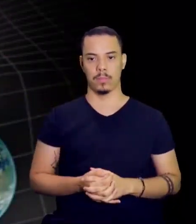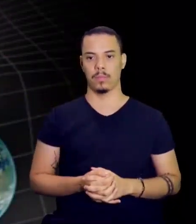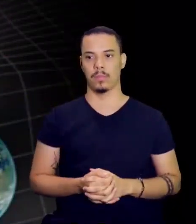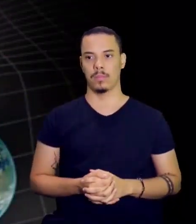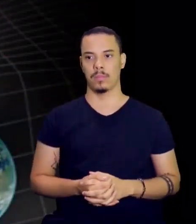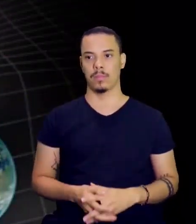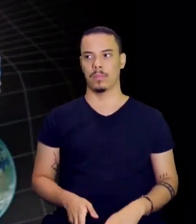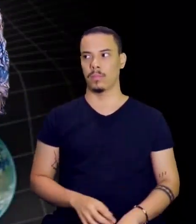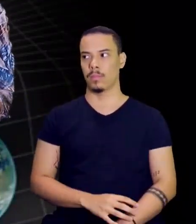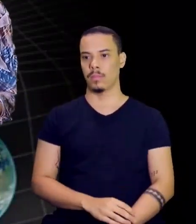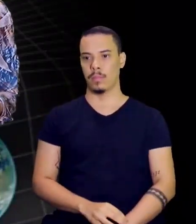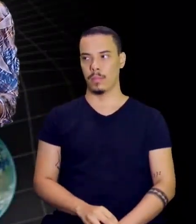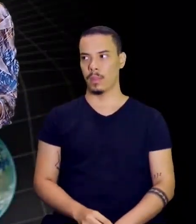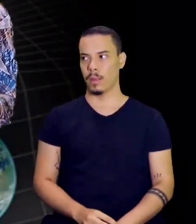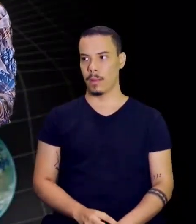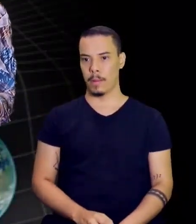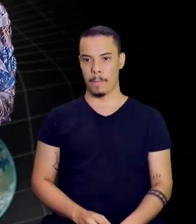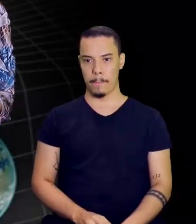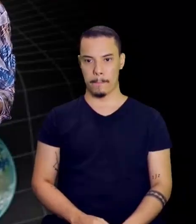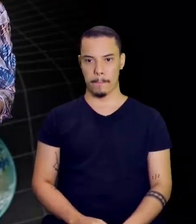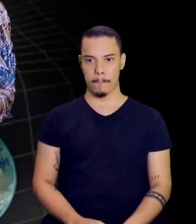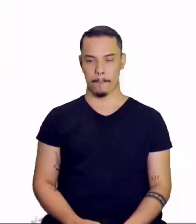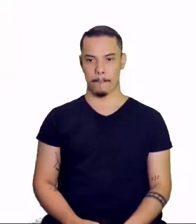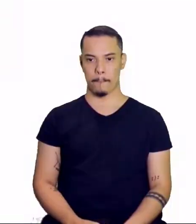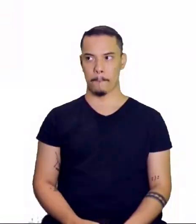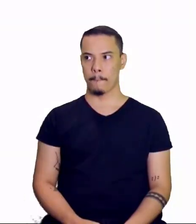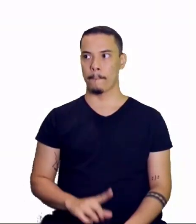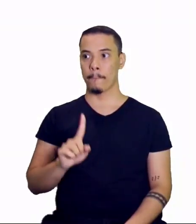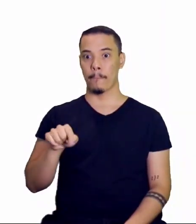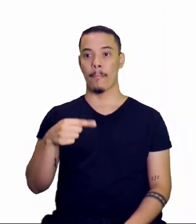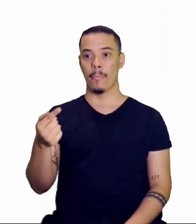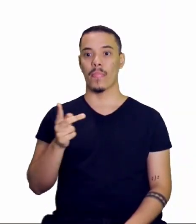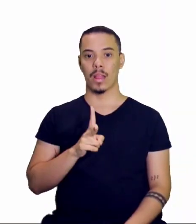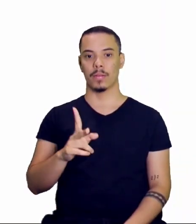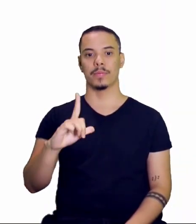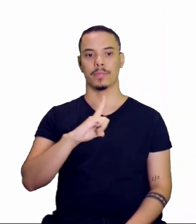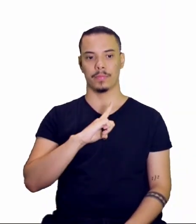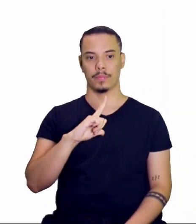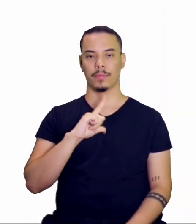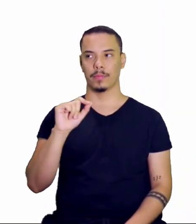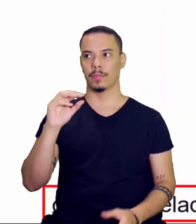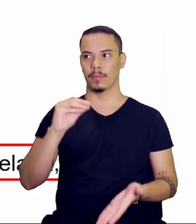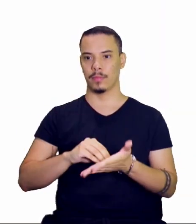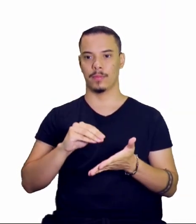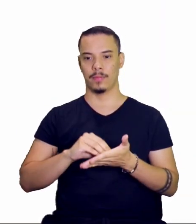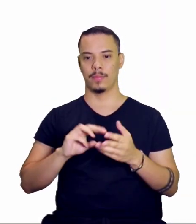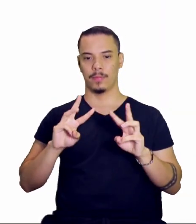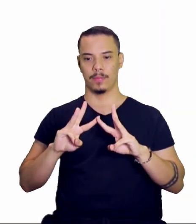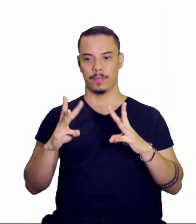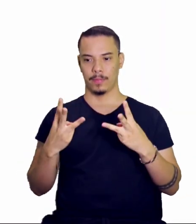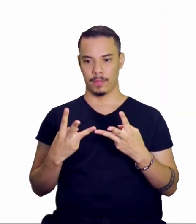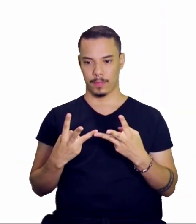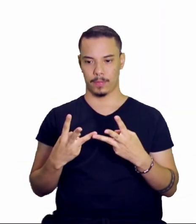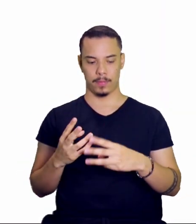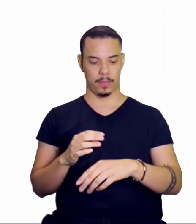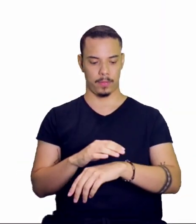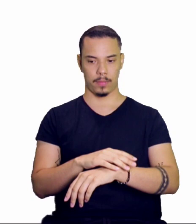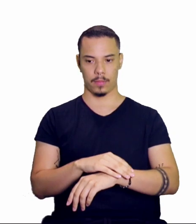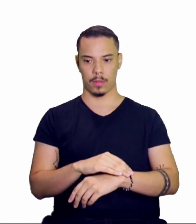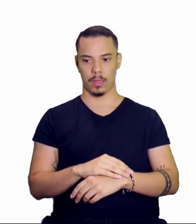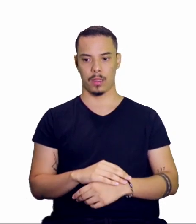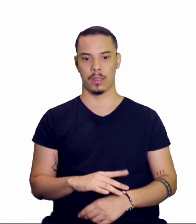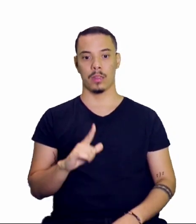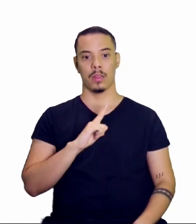então? ver ali, olha só, continuando. Nós temos, o que está faltando, massa. É.